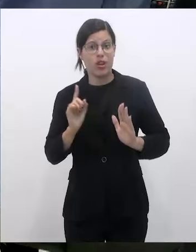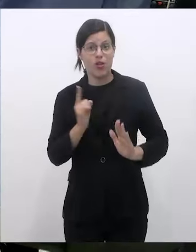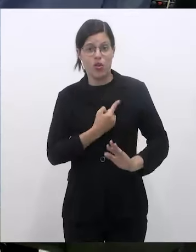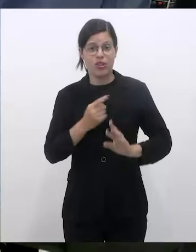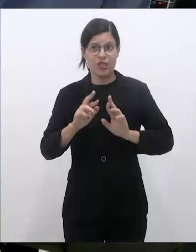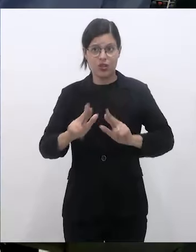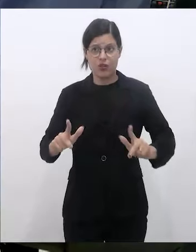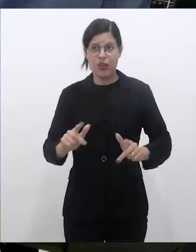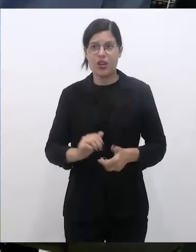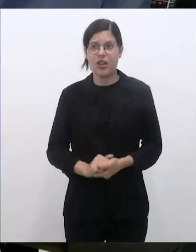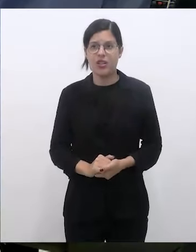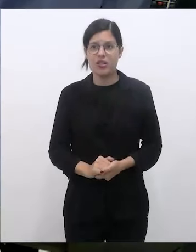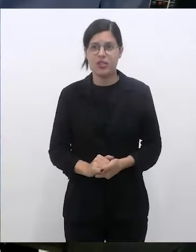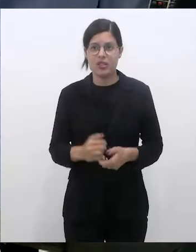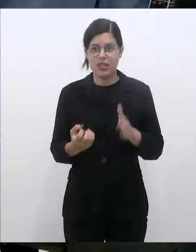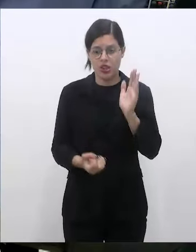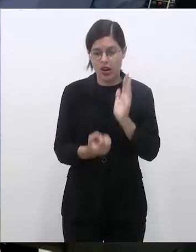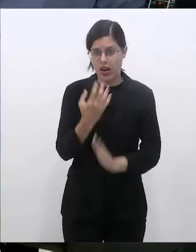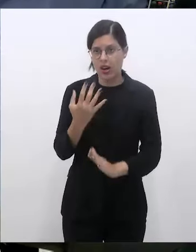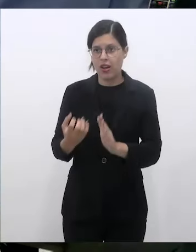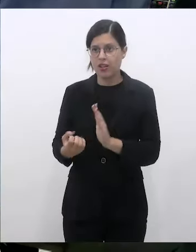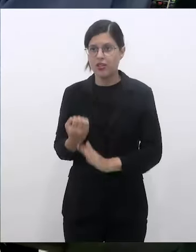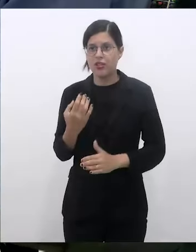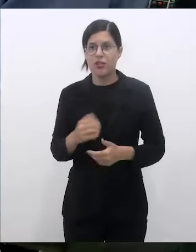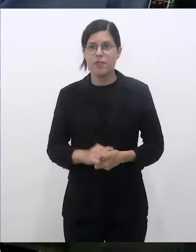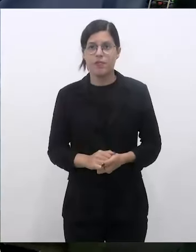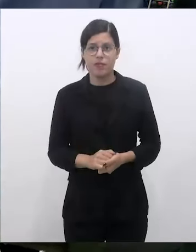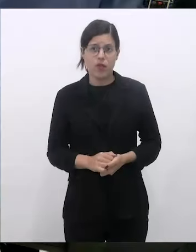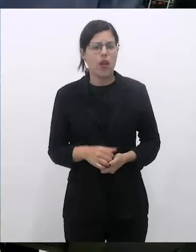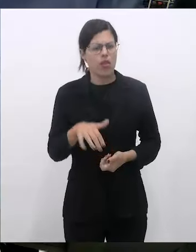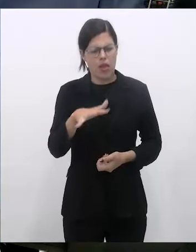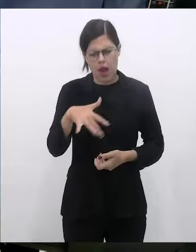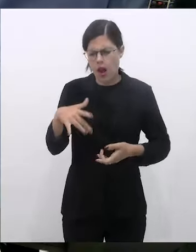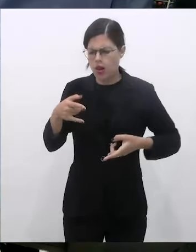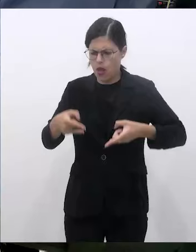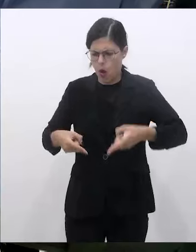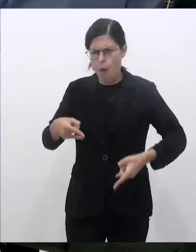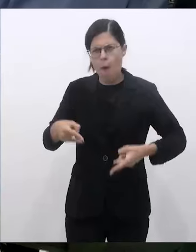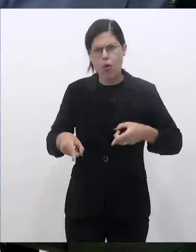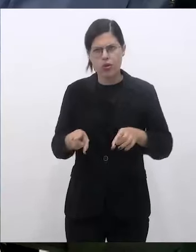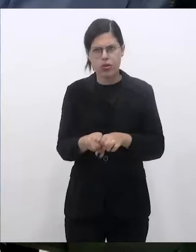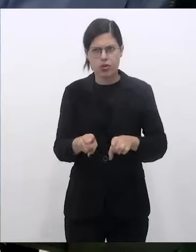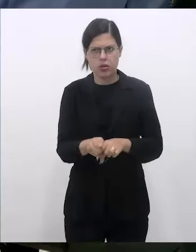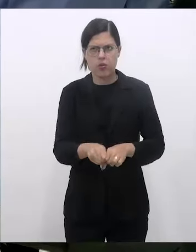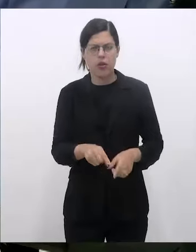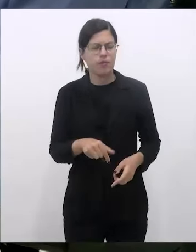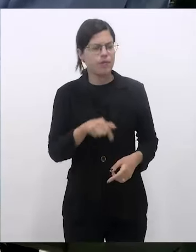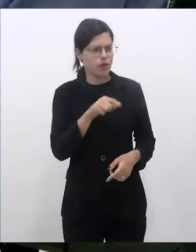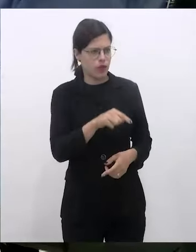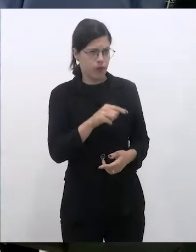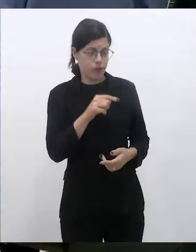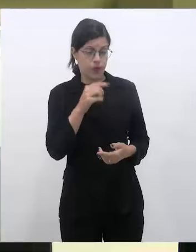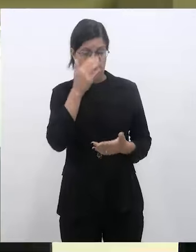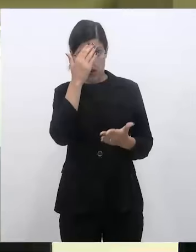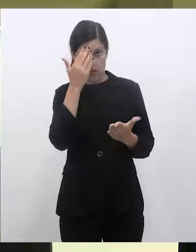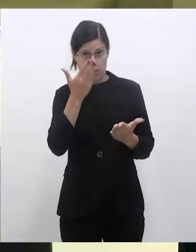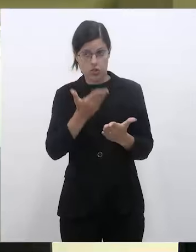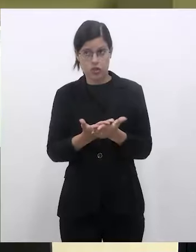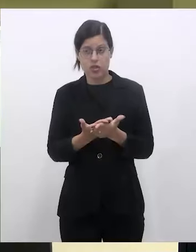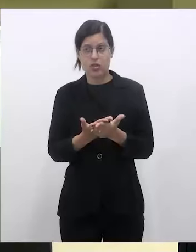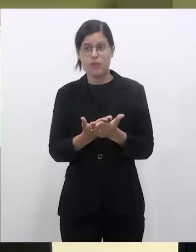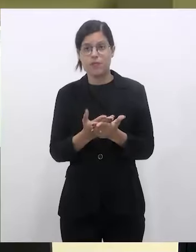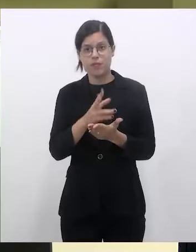na criação do universo. Verdade, né? Até na robótica, que é um auxiliar muito grande. É isso. Né? Flávia, você acredita que